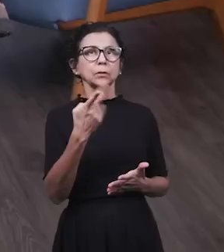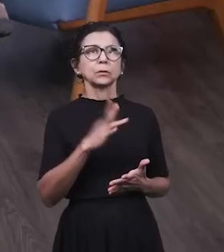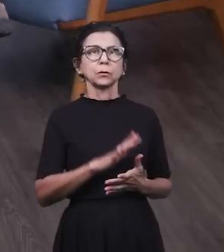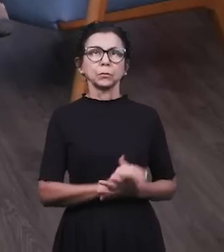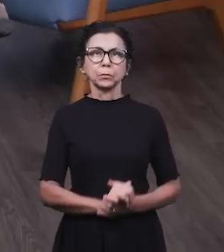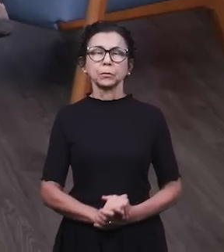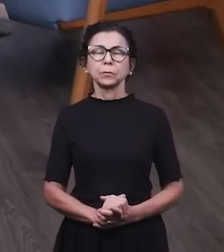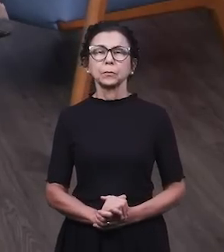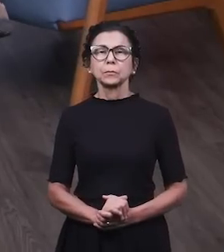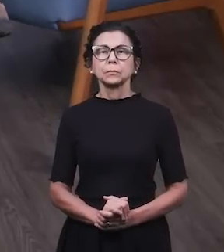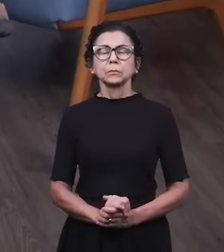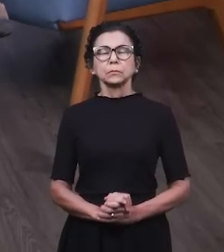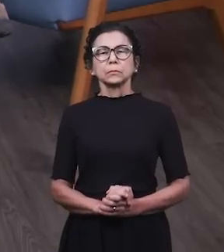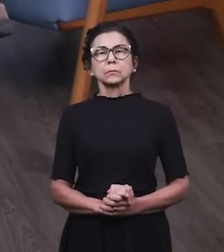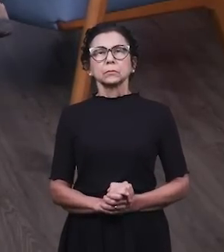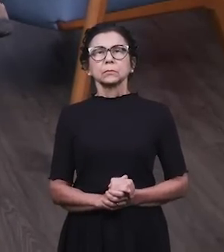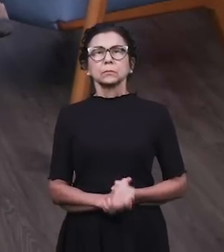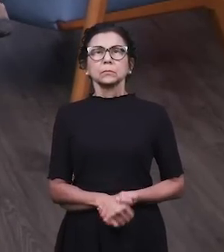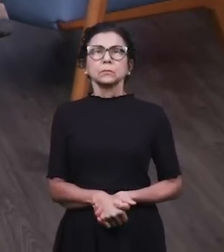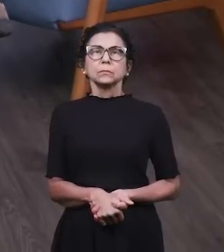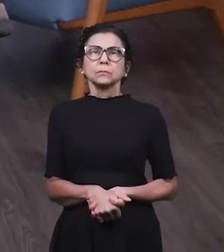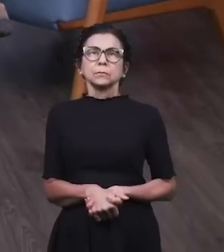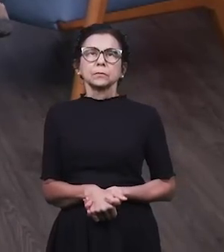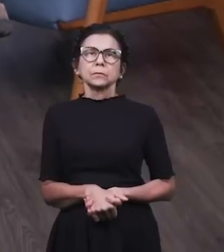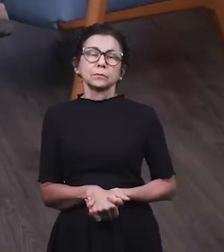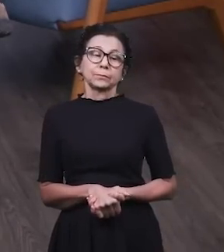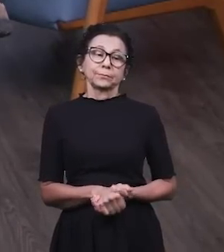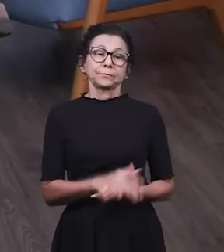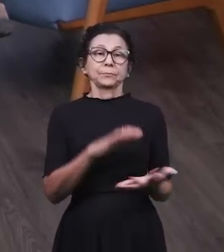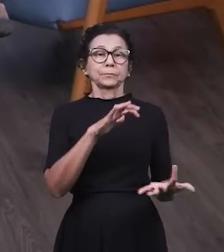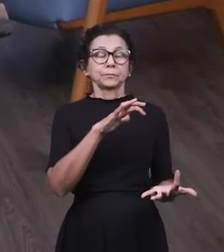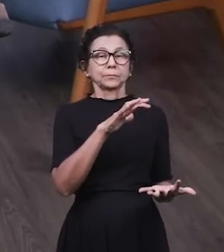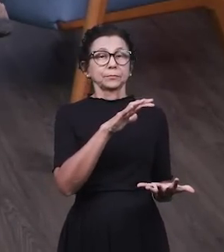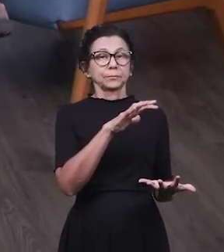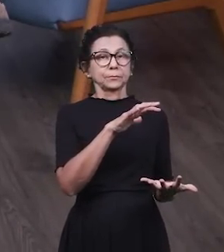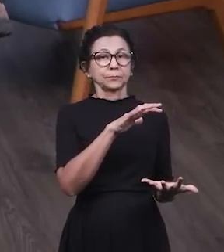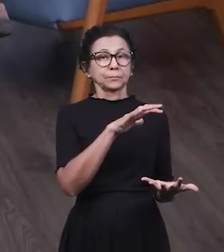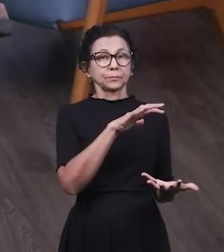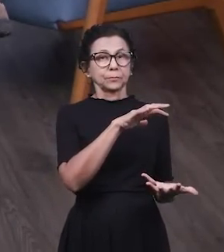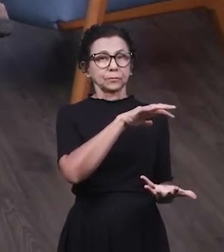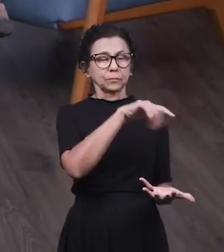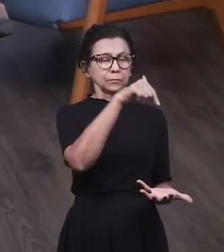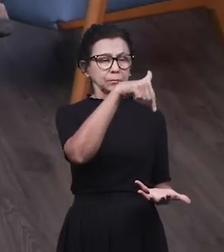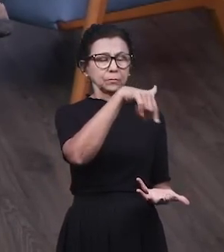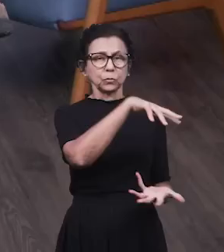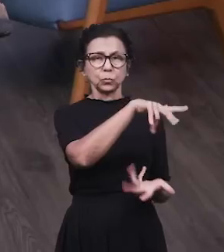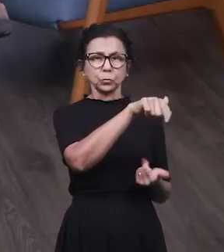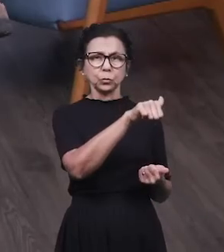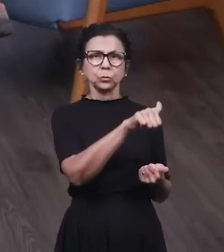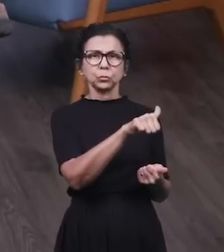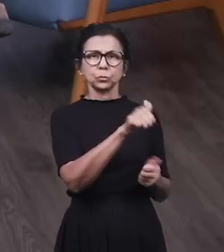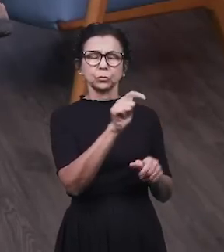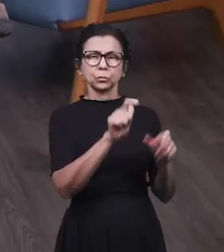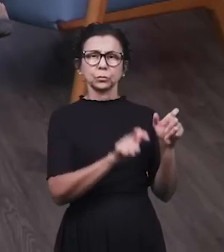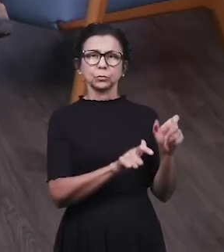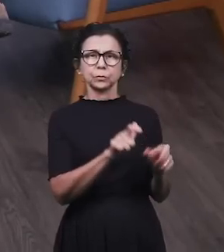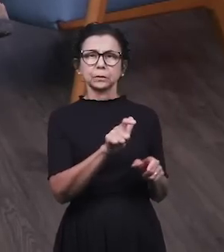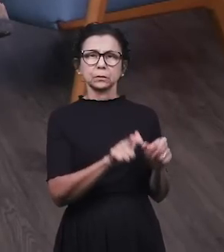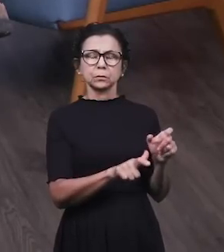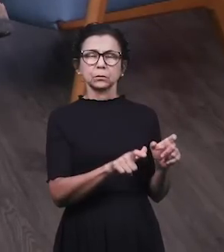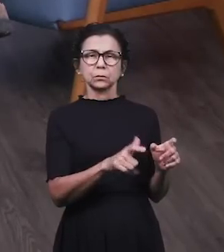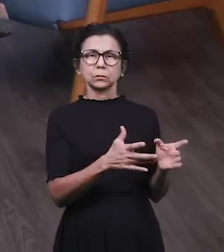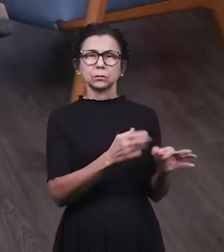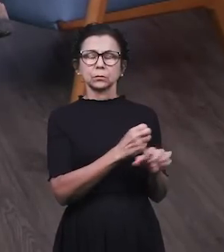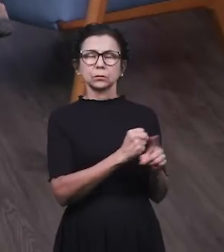o mundo, a oposição que vem do mundo e dos maus crentes. Ora, do mundo, o que